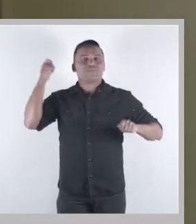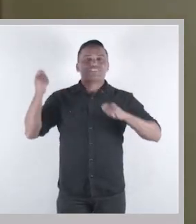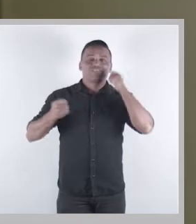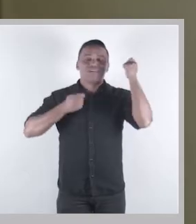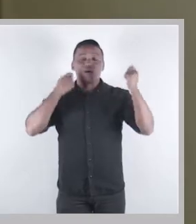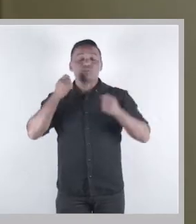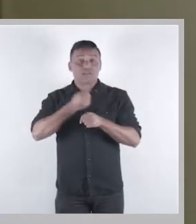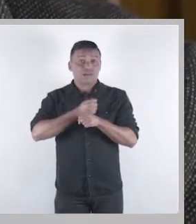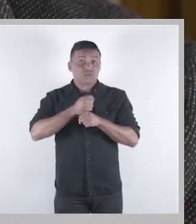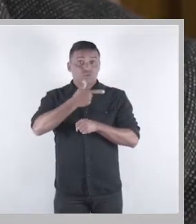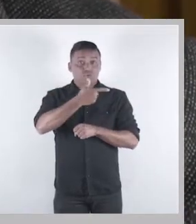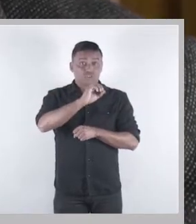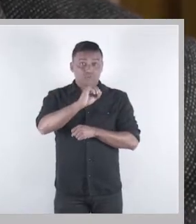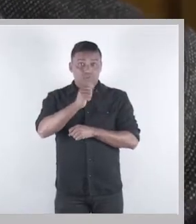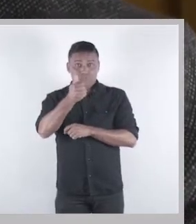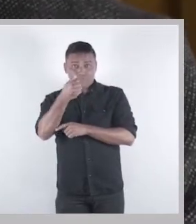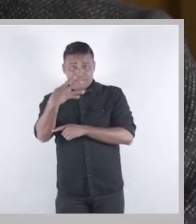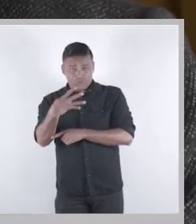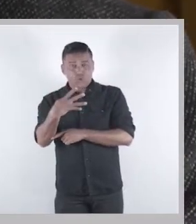comitiva